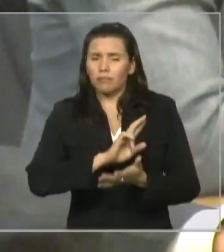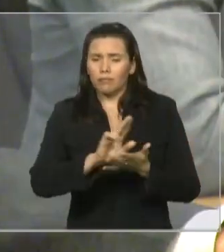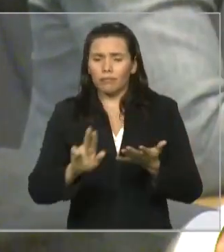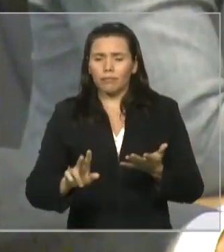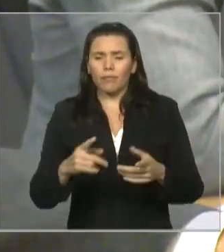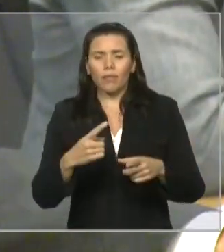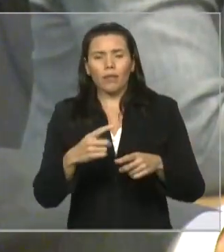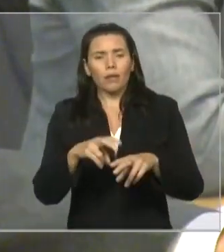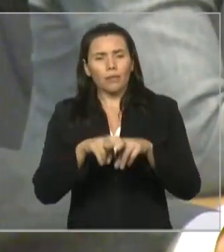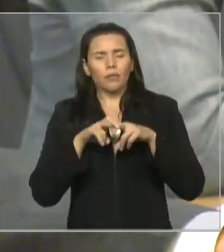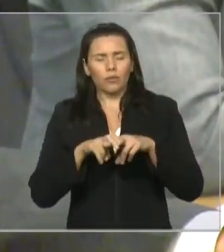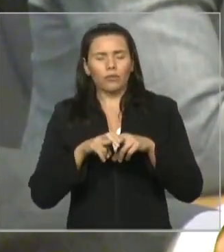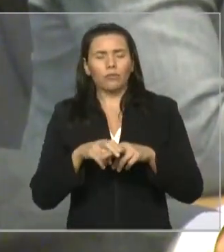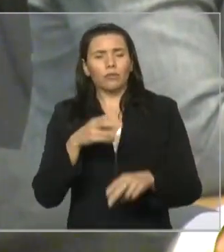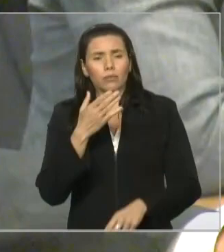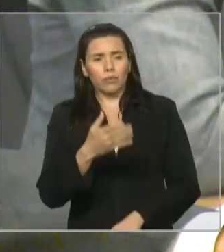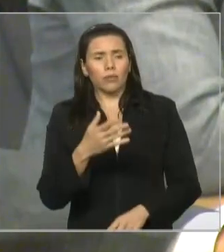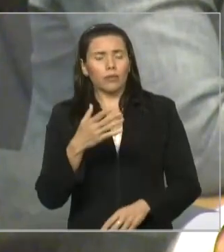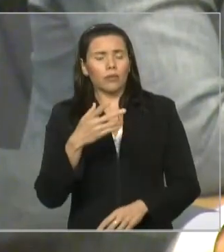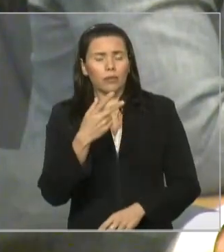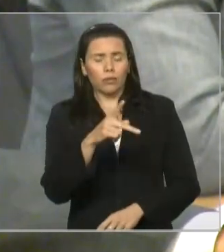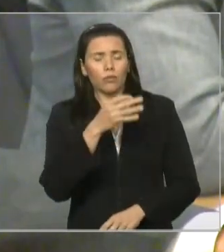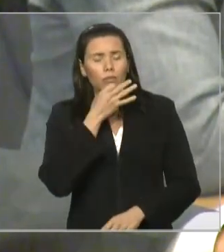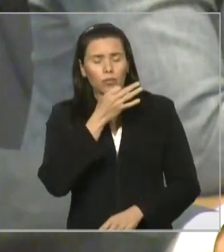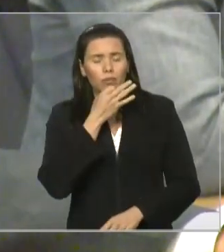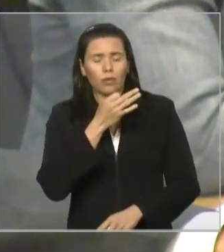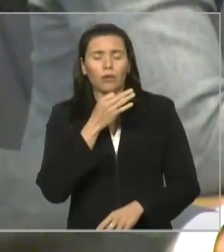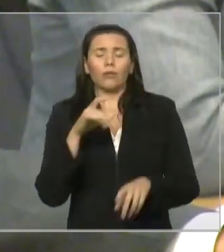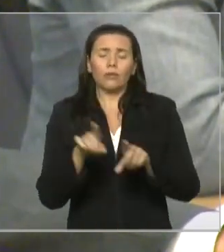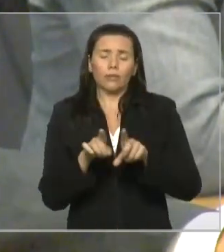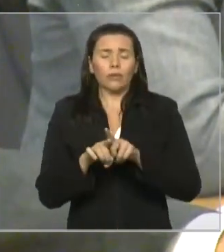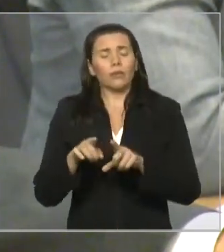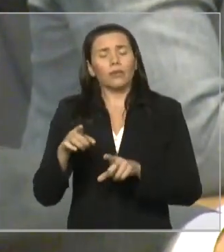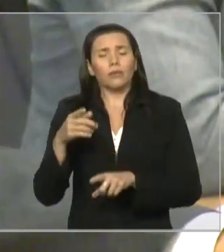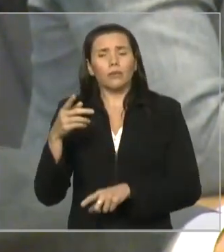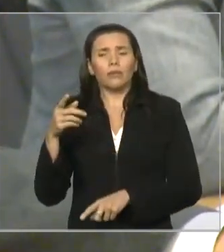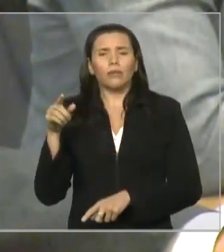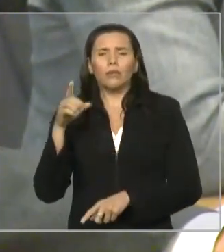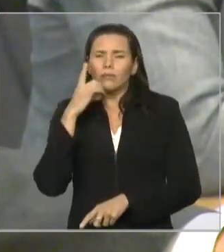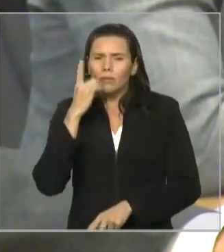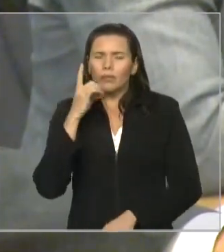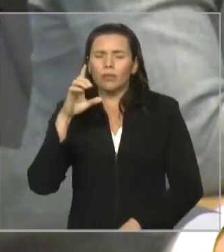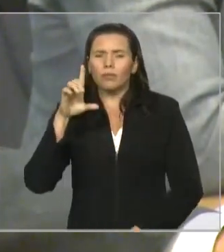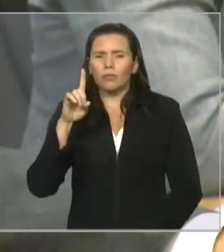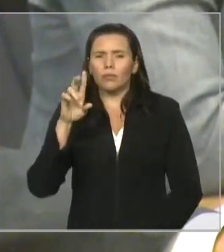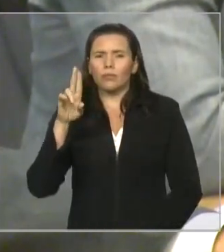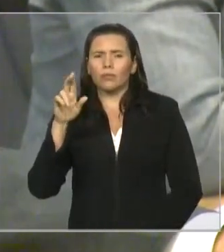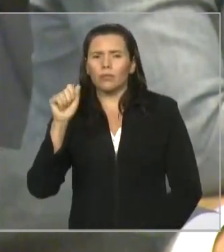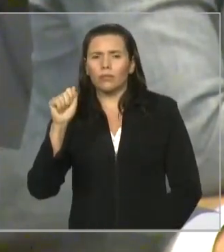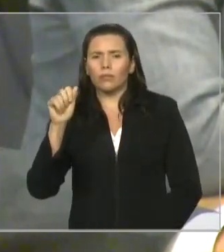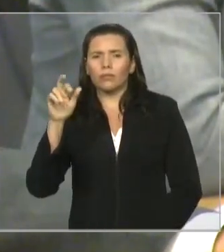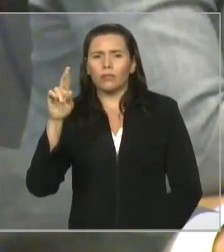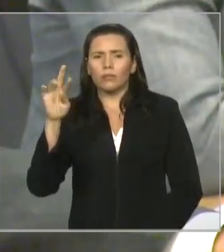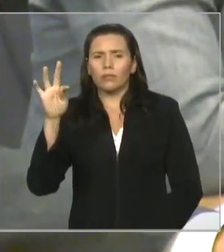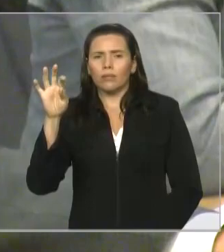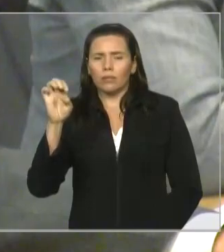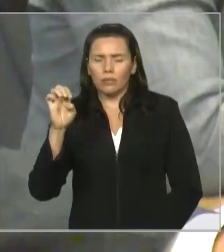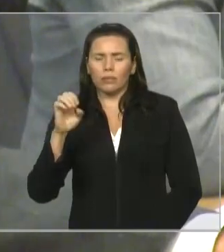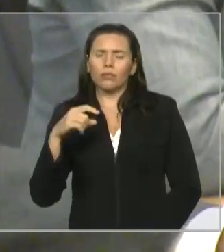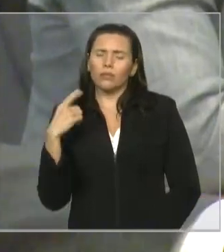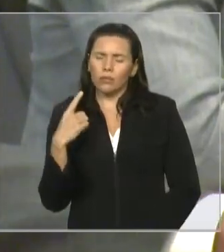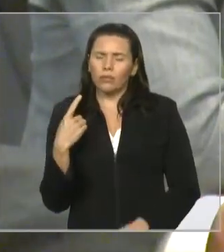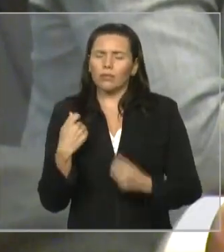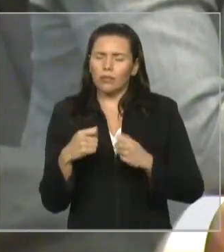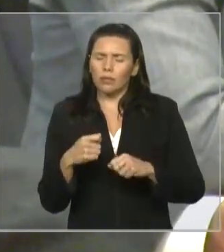deputado Duarte, eu acho que são extremamente pertinentes para esse tipo de situação de a gente laborar em relação a